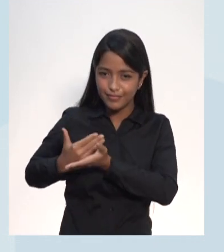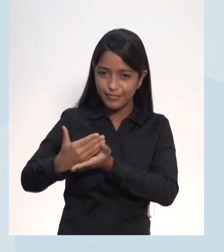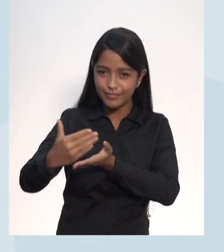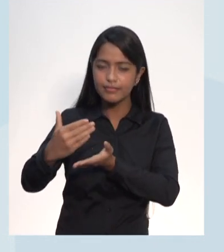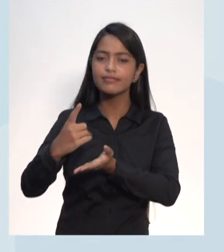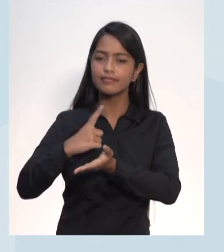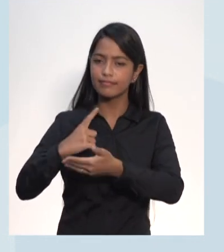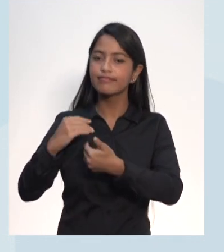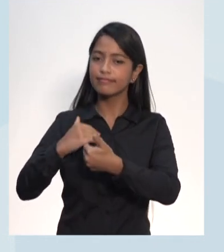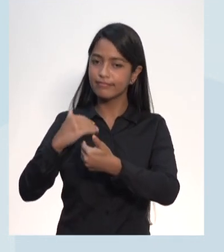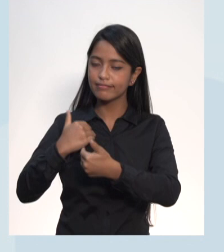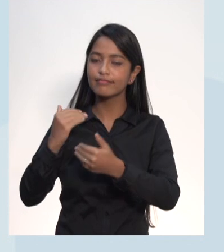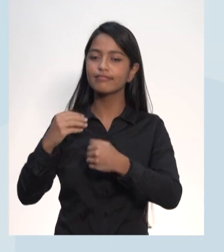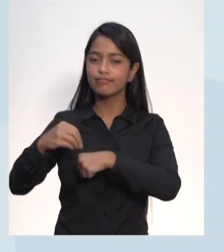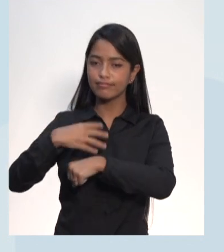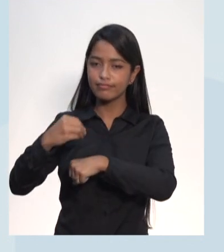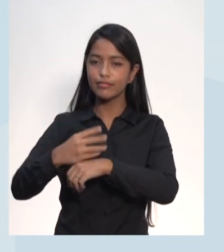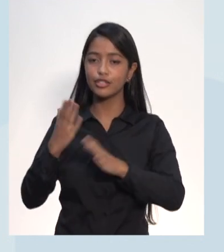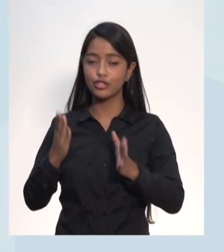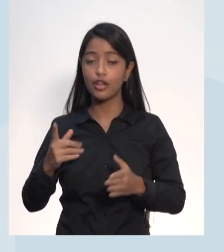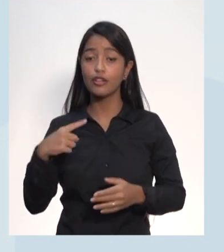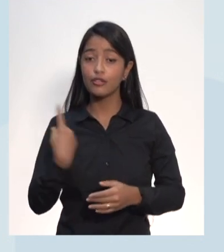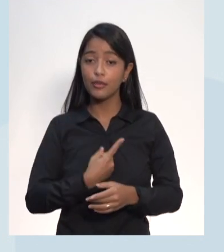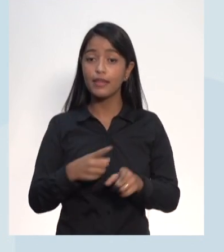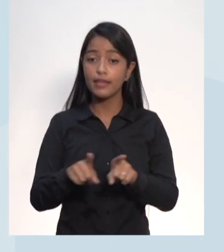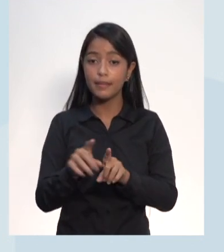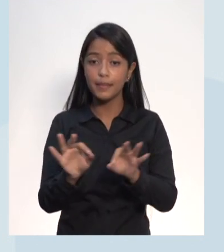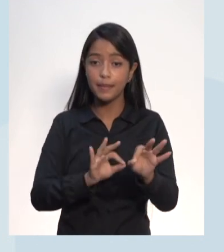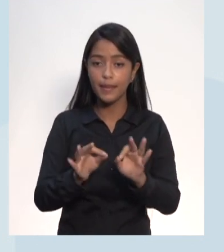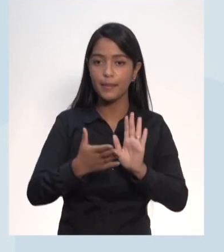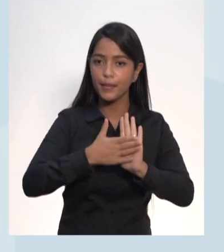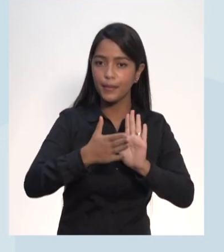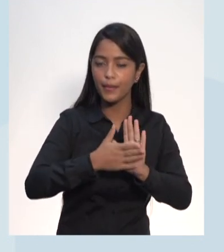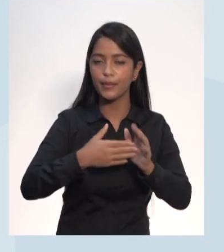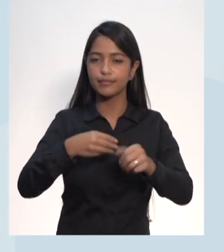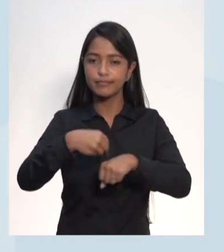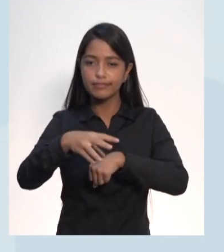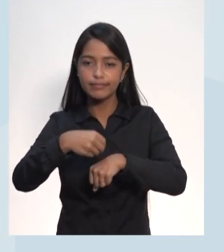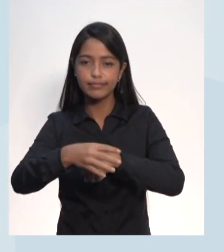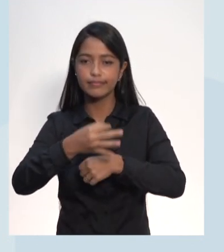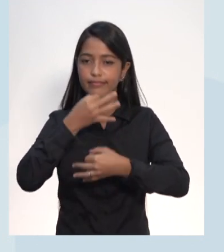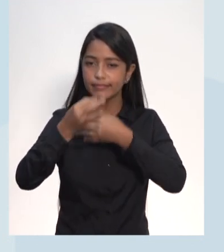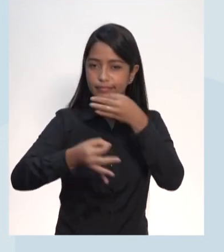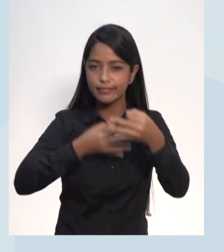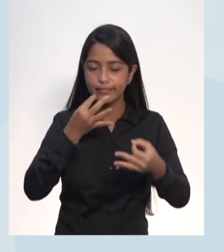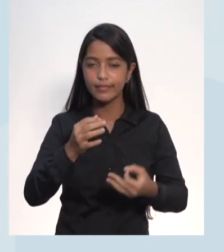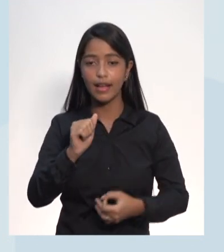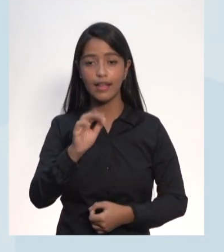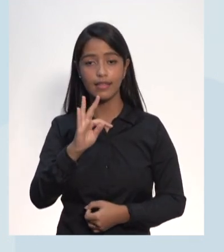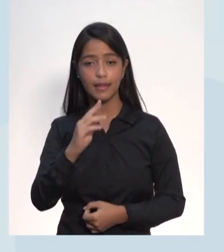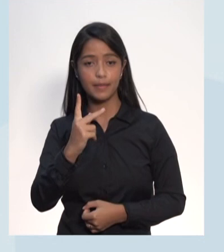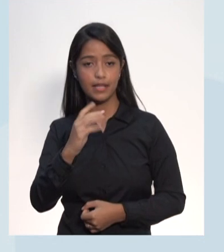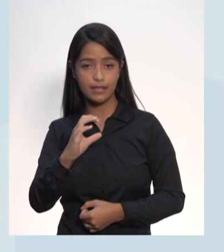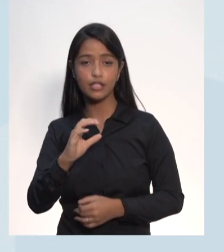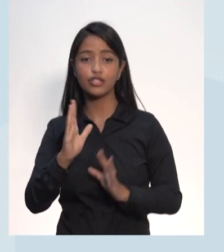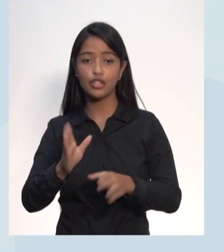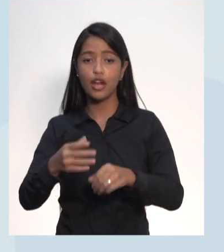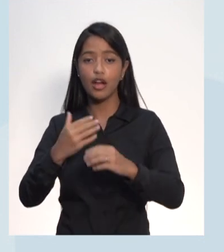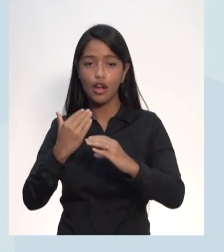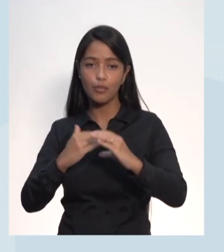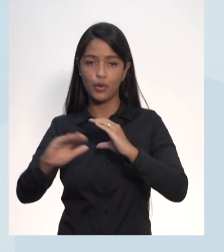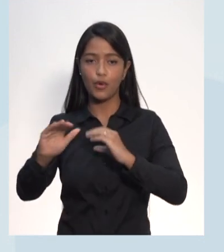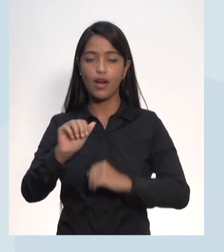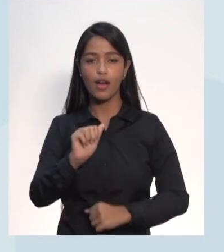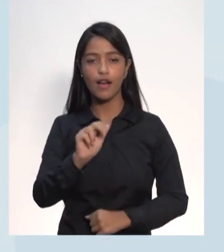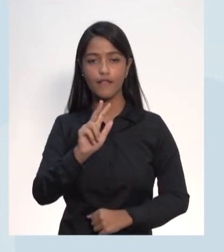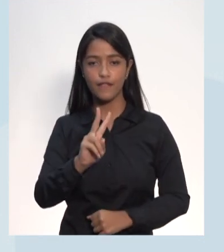elaboramos algumas propostas e algumas sugestões de ATPCs que foram encaminhadas por meio do AVA-EFAP. As escolas